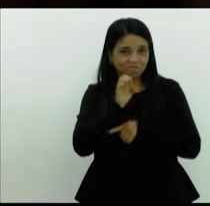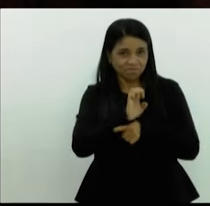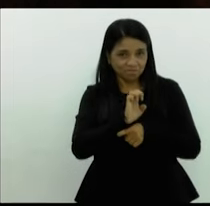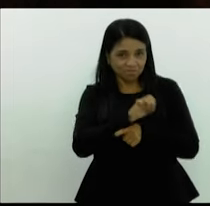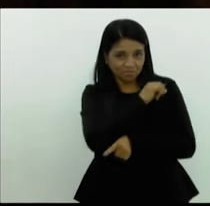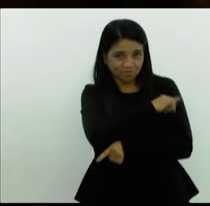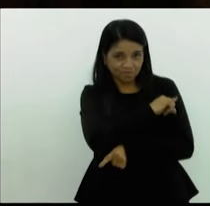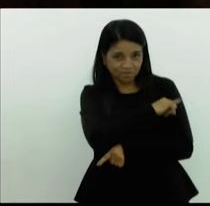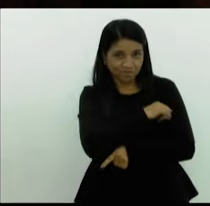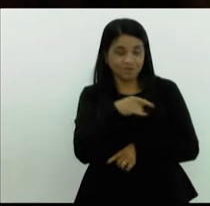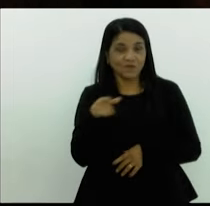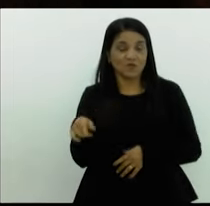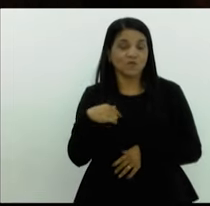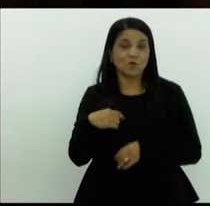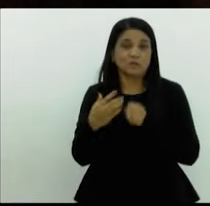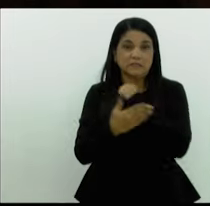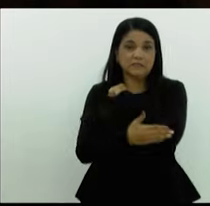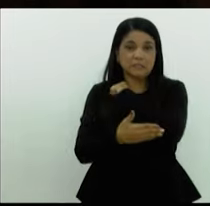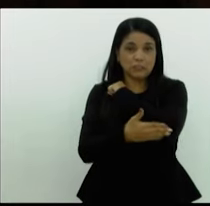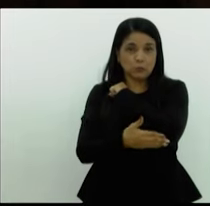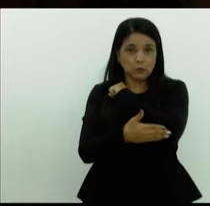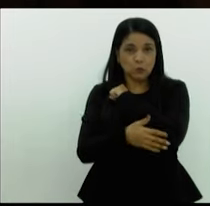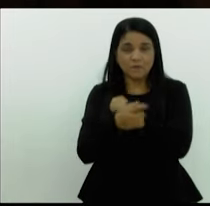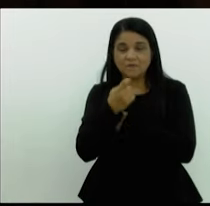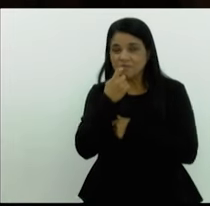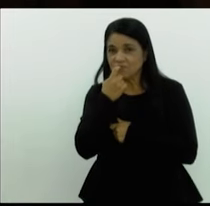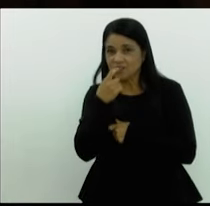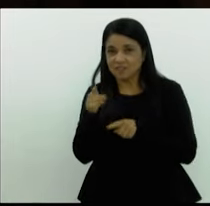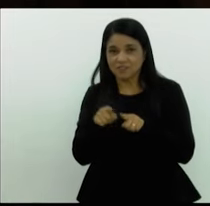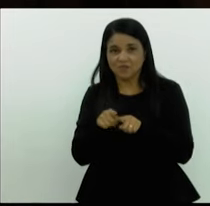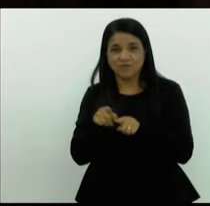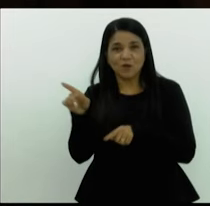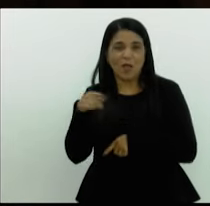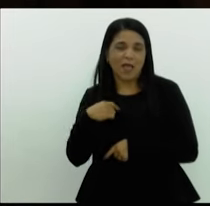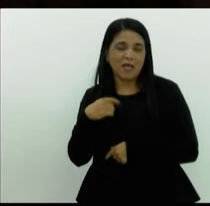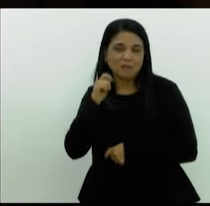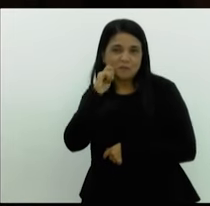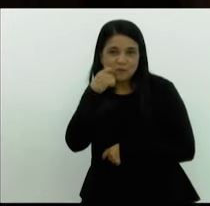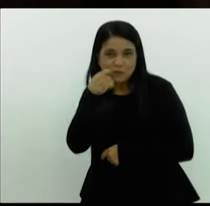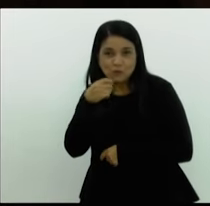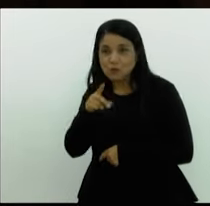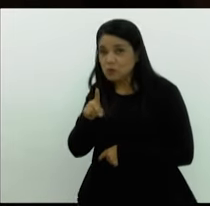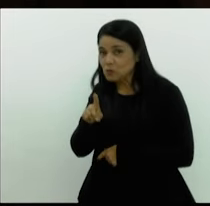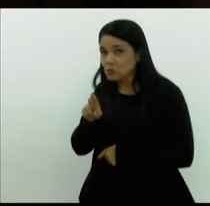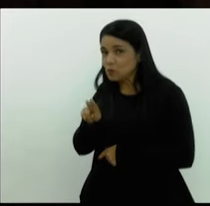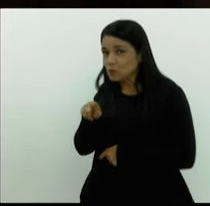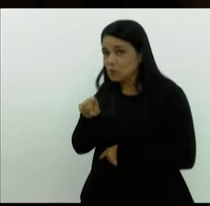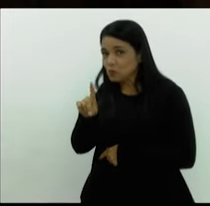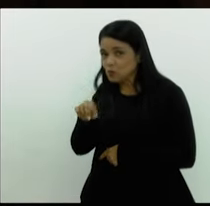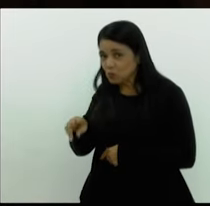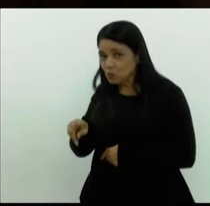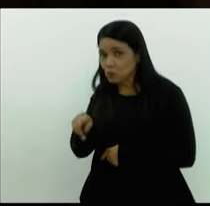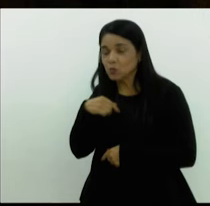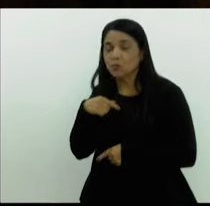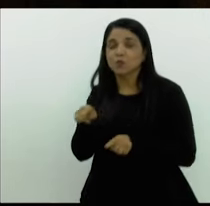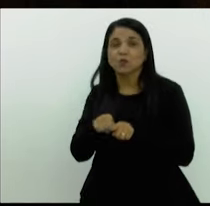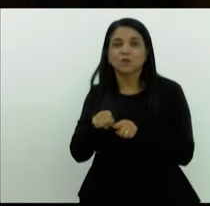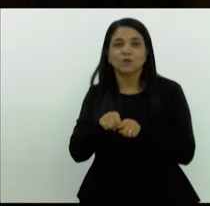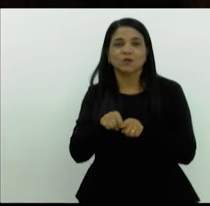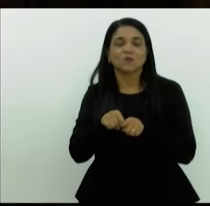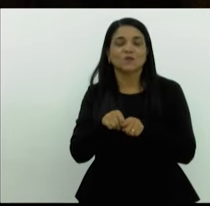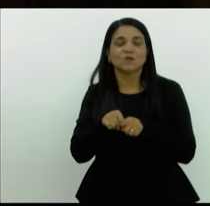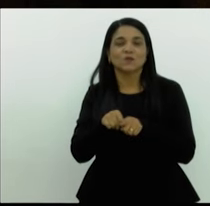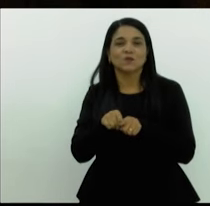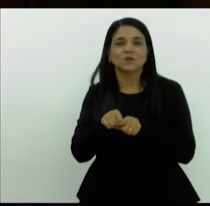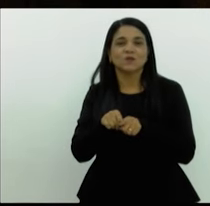ficou com ciúme, ficou com inveja, foi lá no Dudu, o Dudu abriu a Dudu Tour e botou